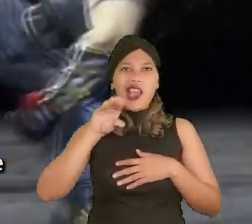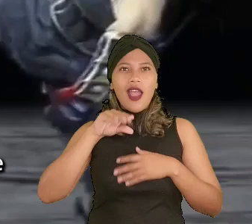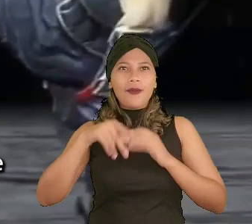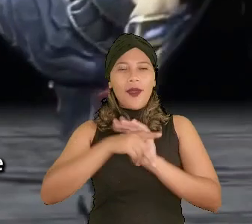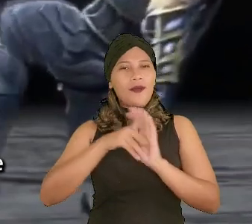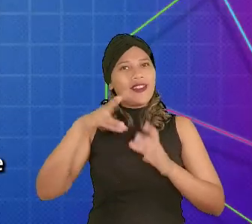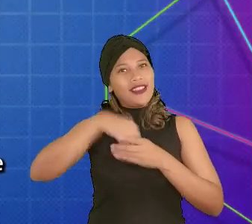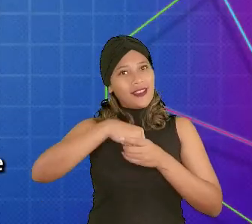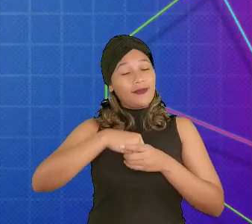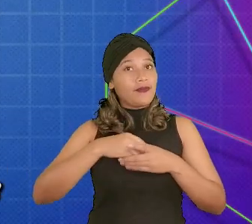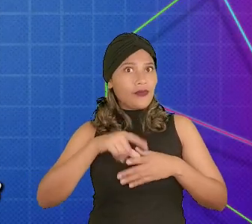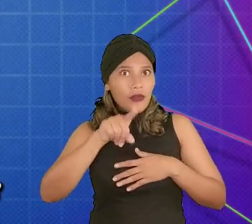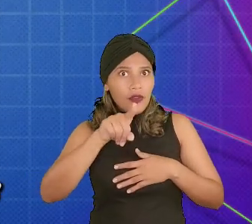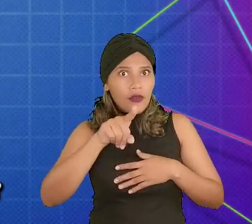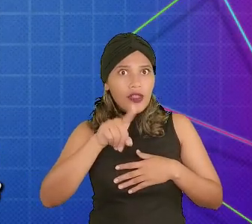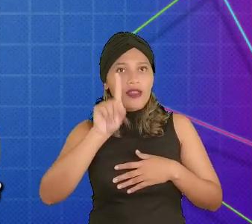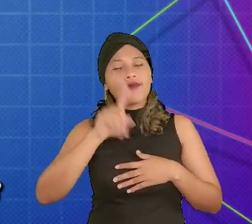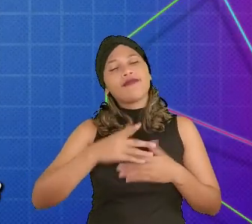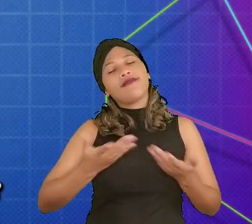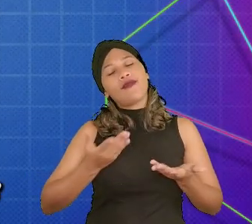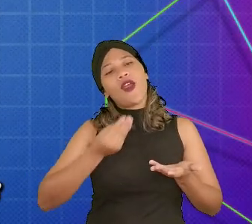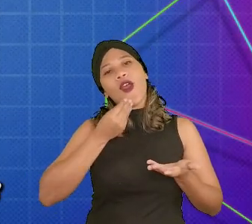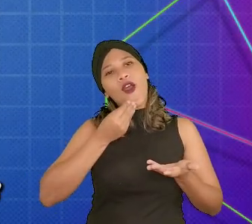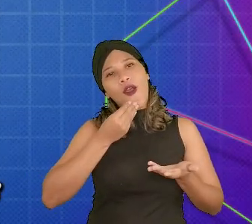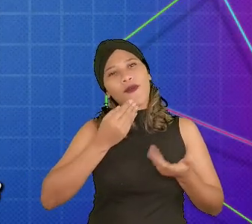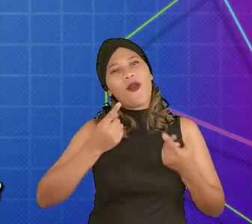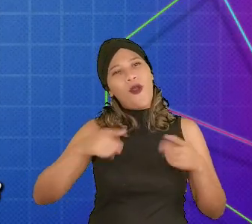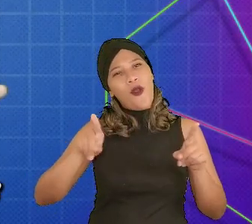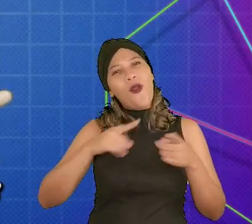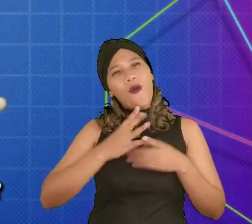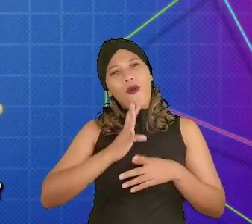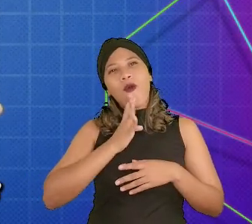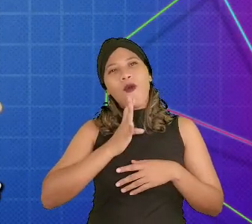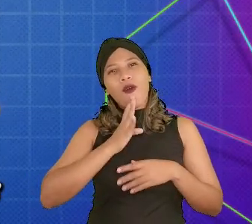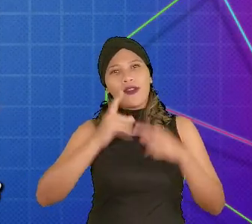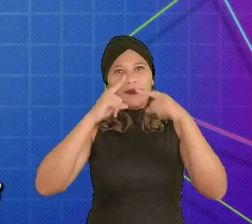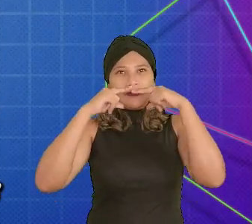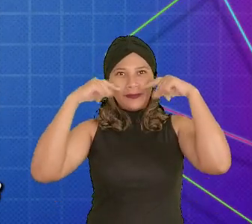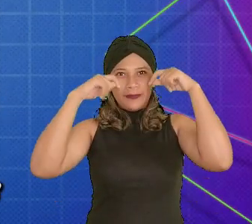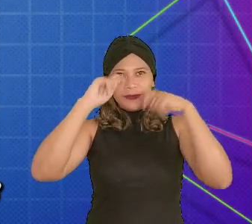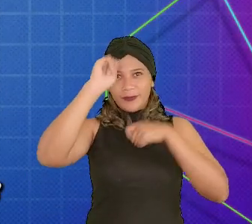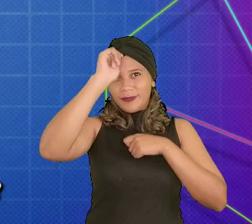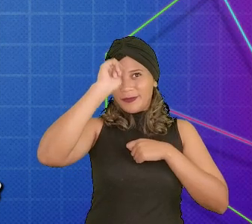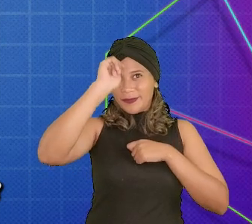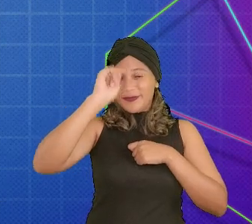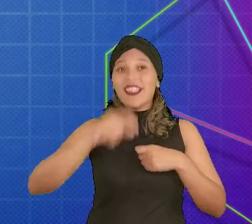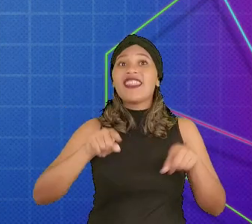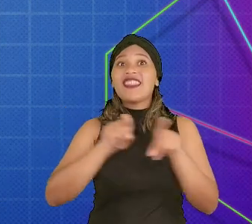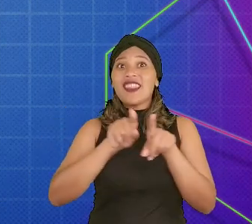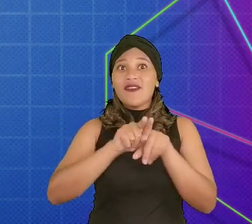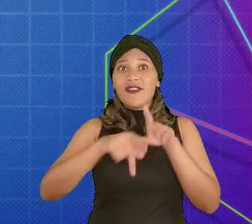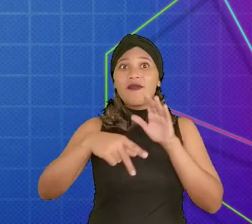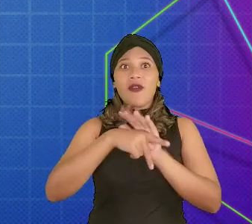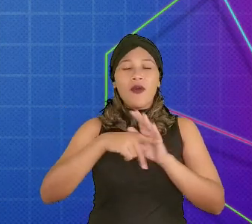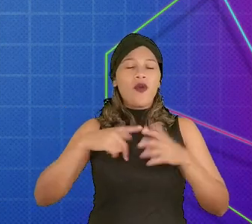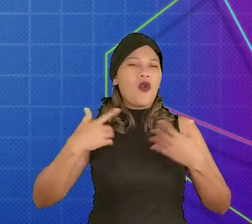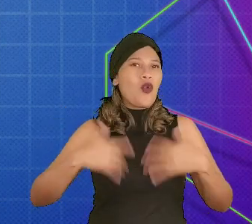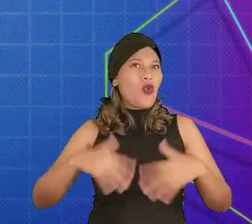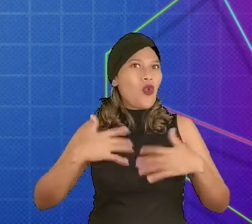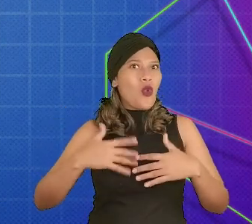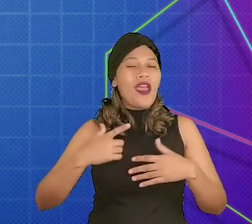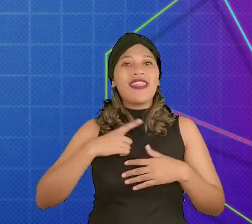ambiente de luta. Você certamente já ouviu essa música, né? E essa também,